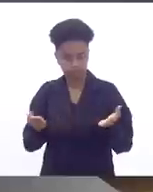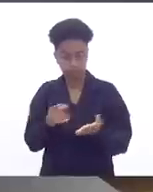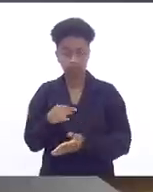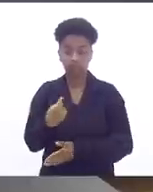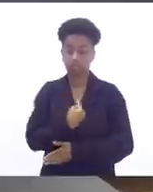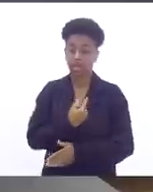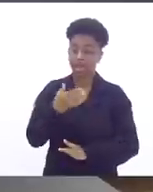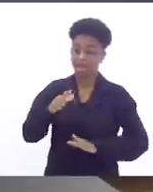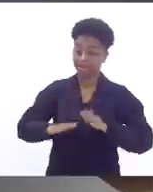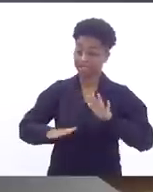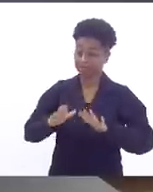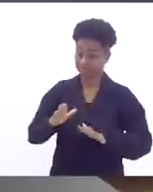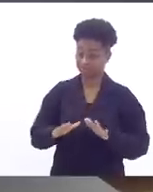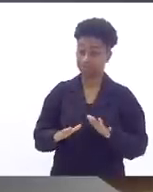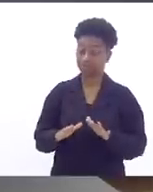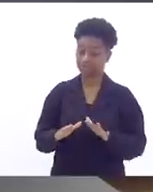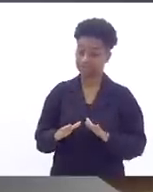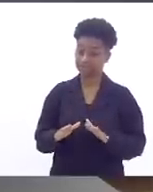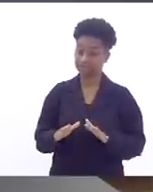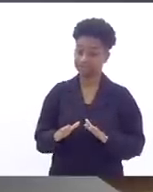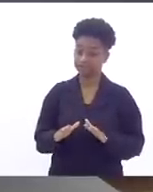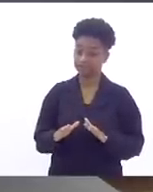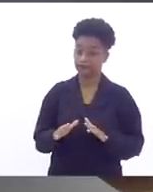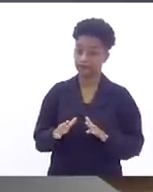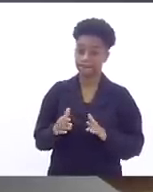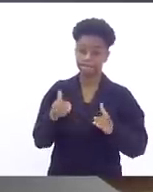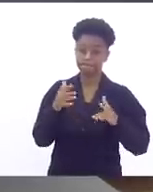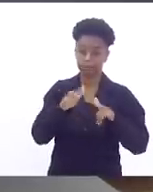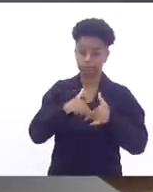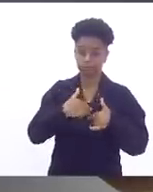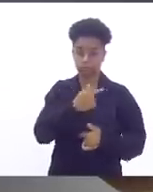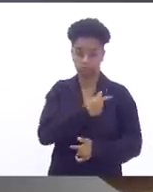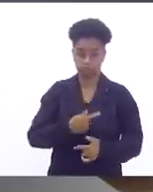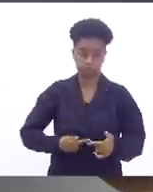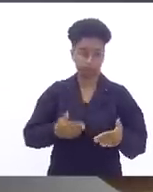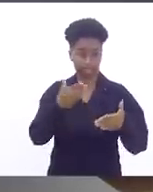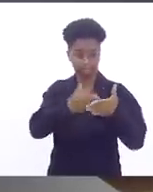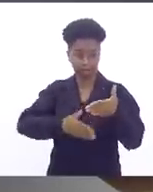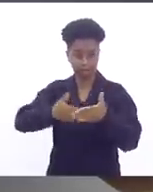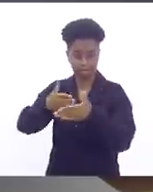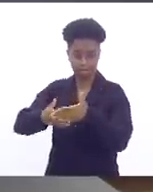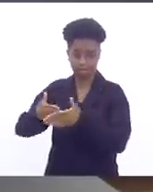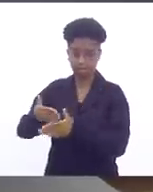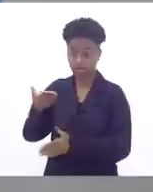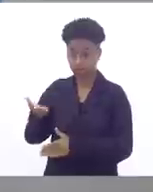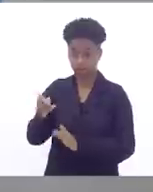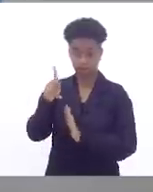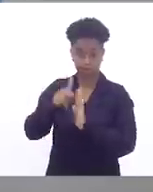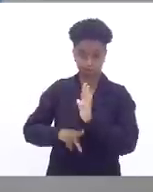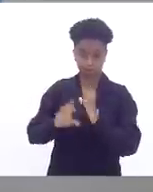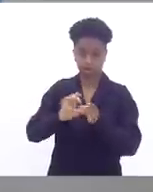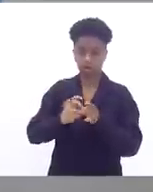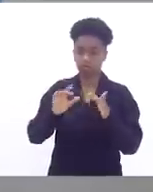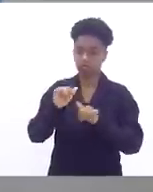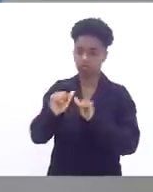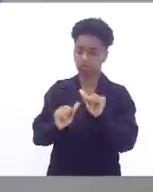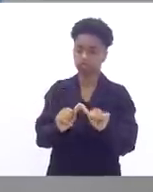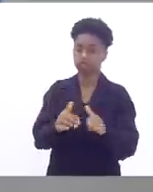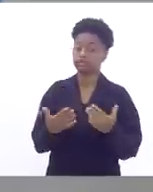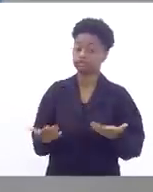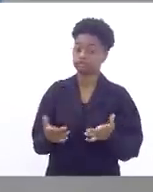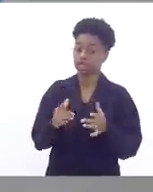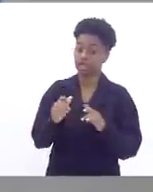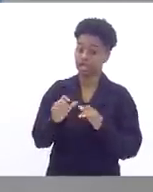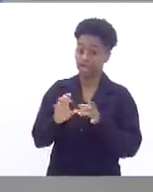muitas vezes né impelido pelo próprio governo torna esse projeto autorizativo Então